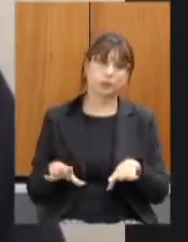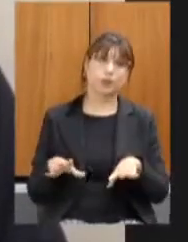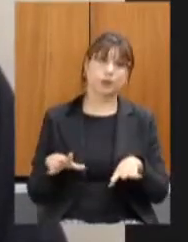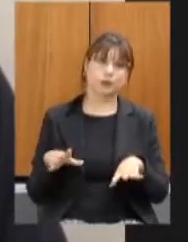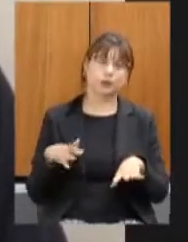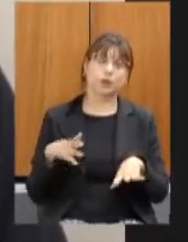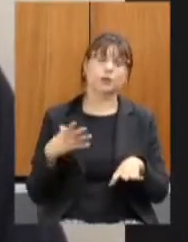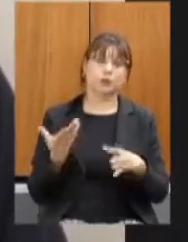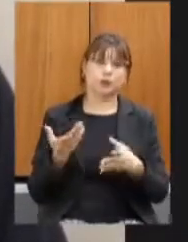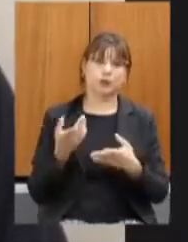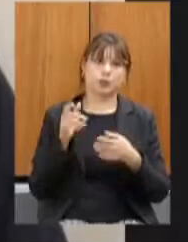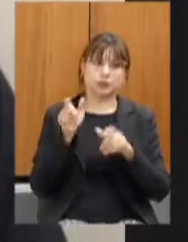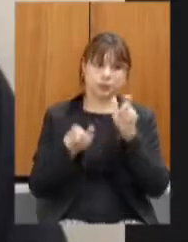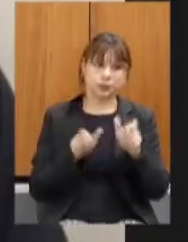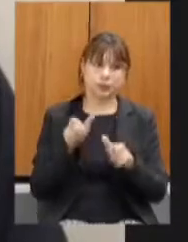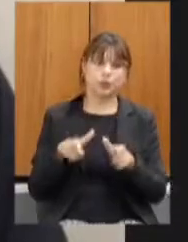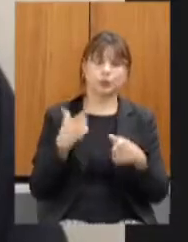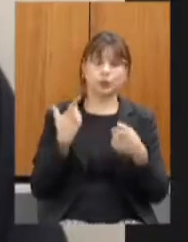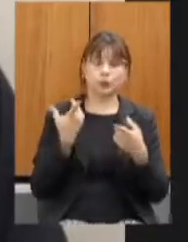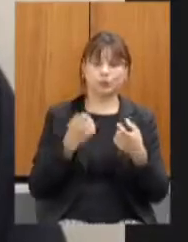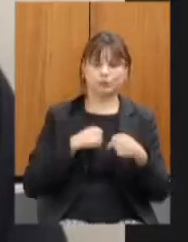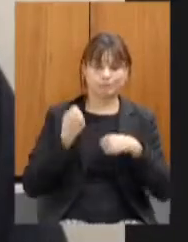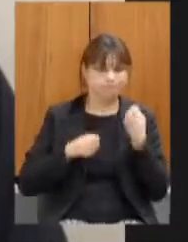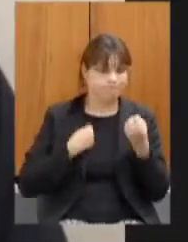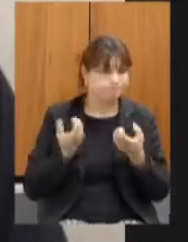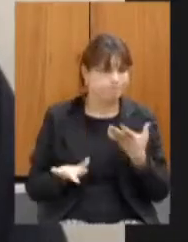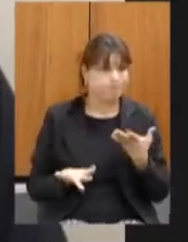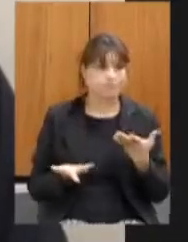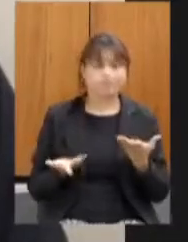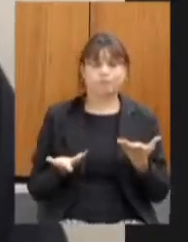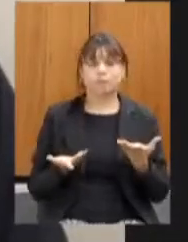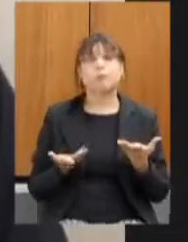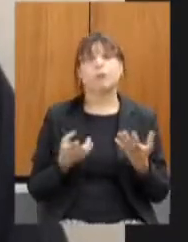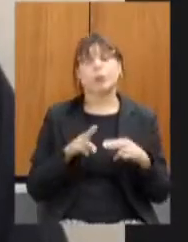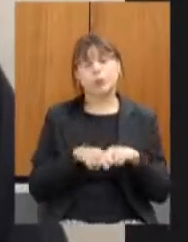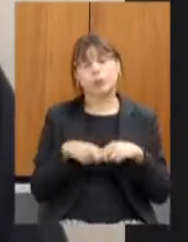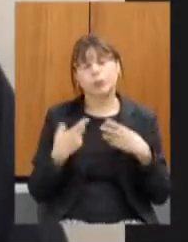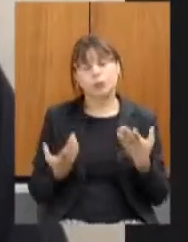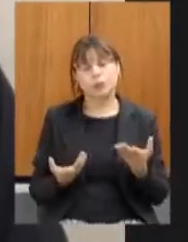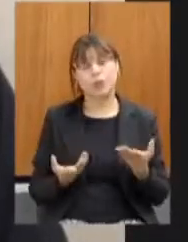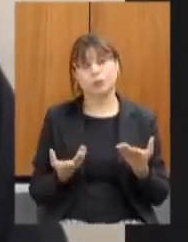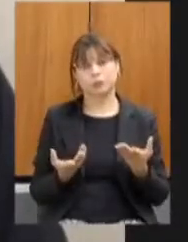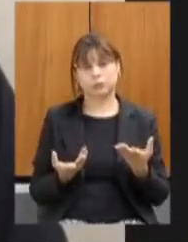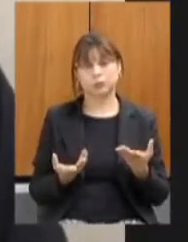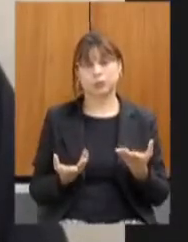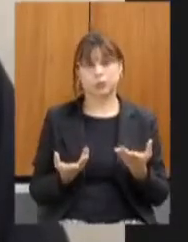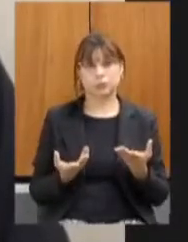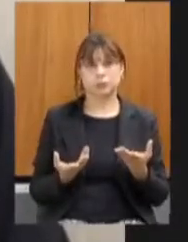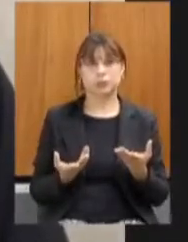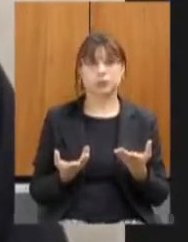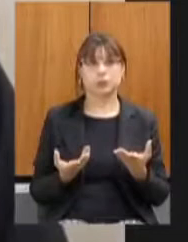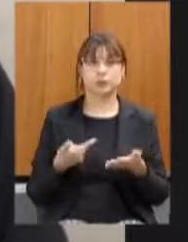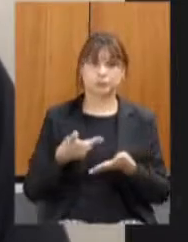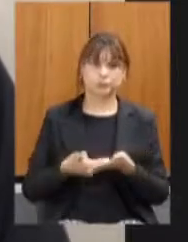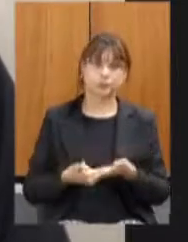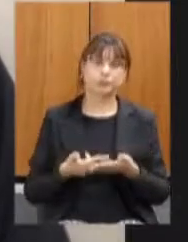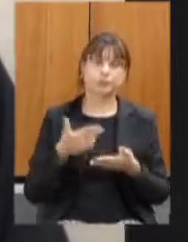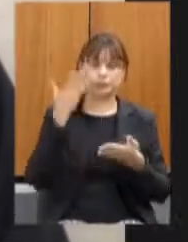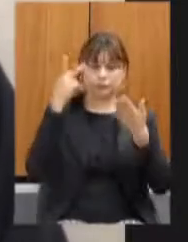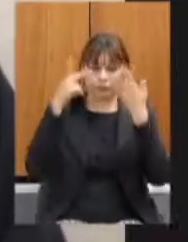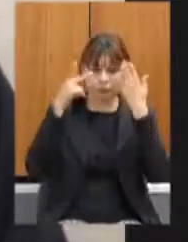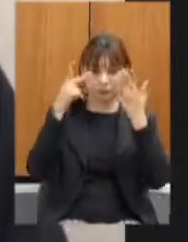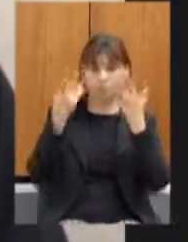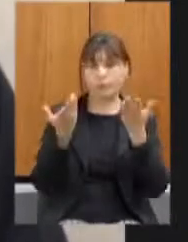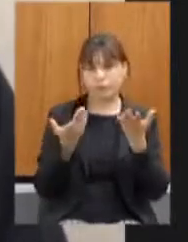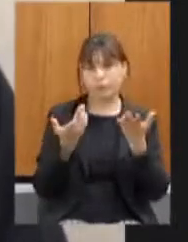e dão cria uma resposta mais claro contra política é de leite psiquiátricos da repressão do estado é